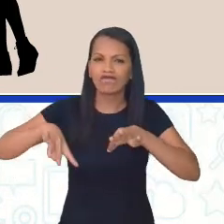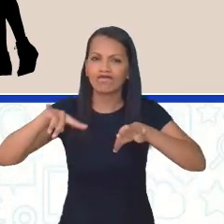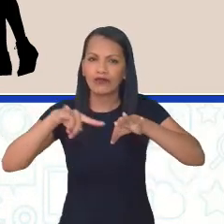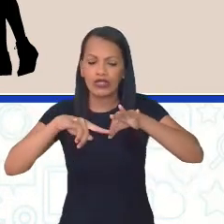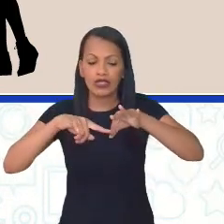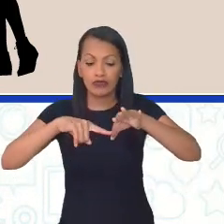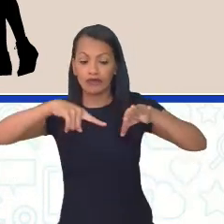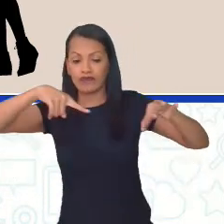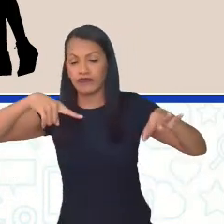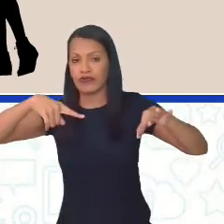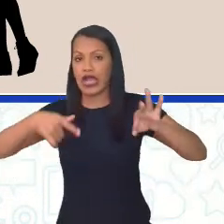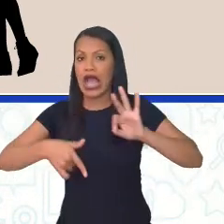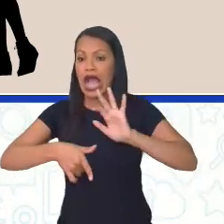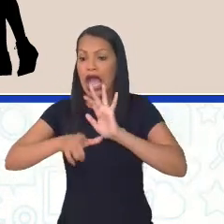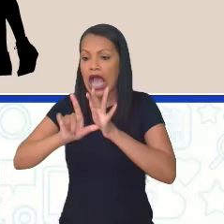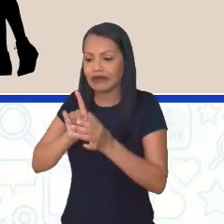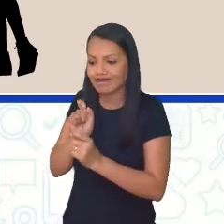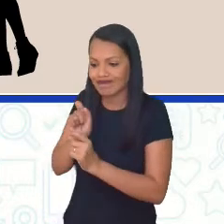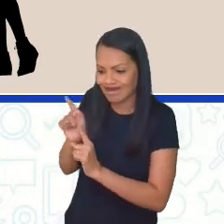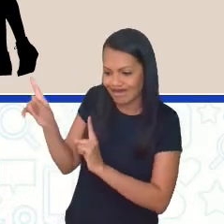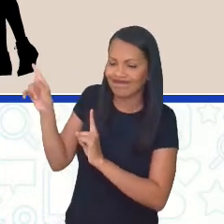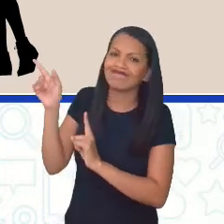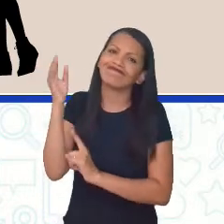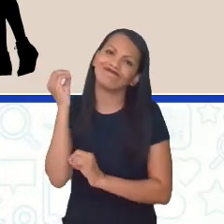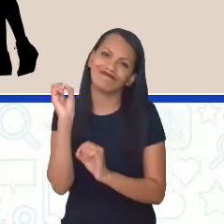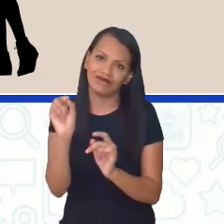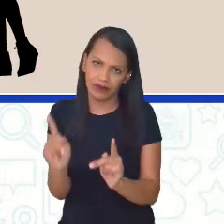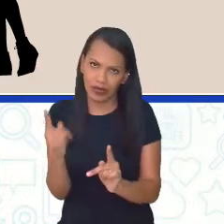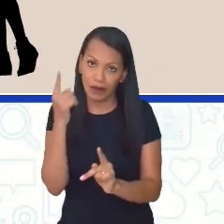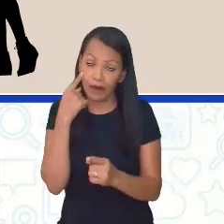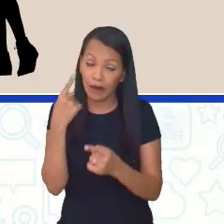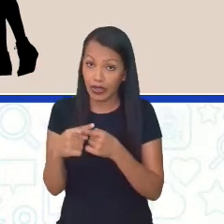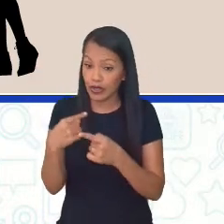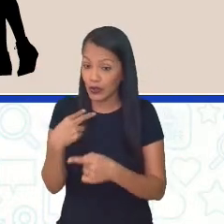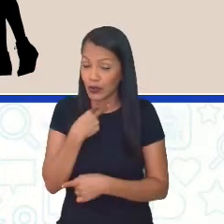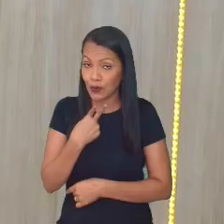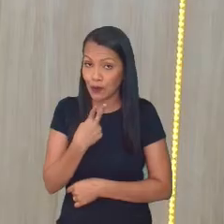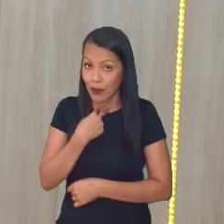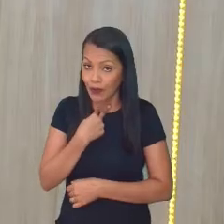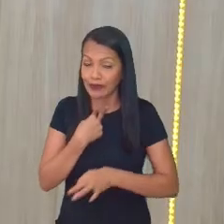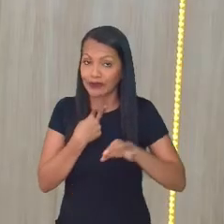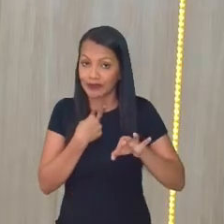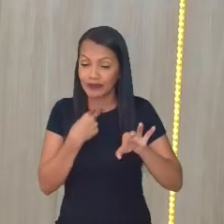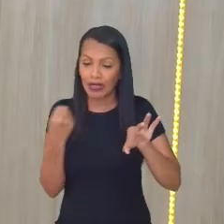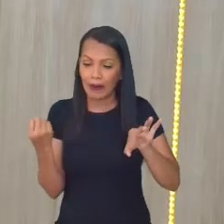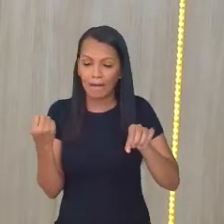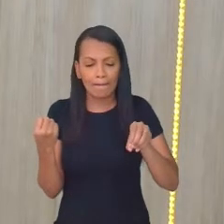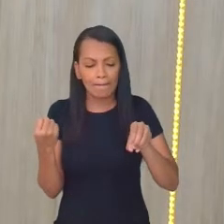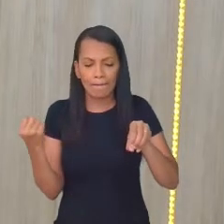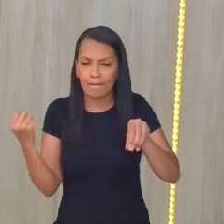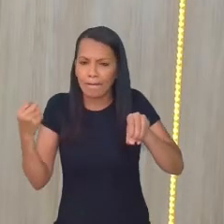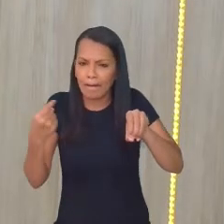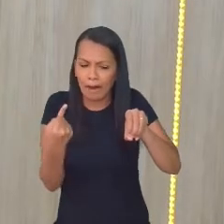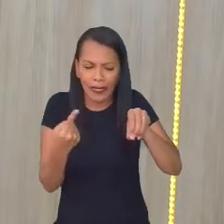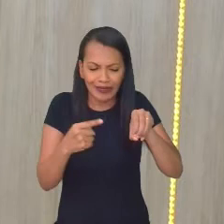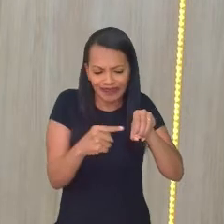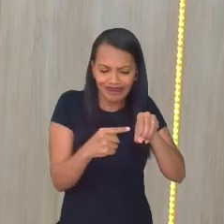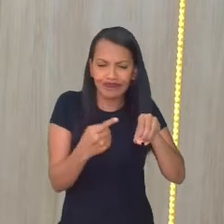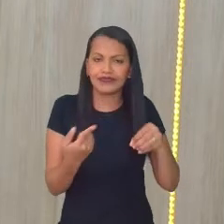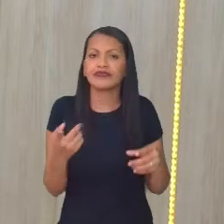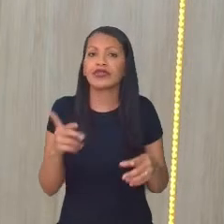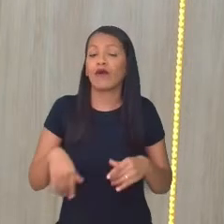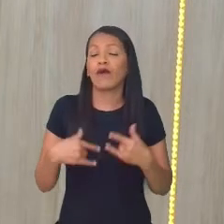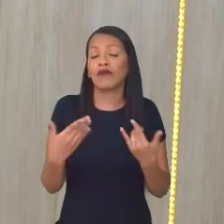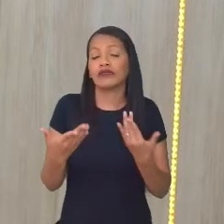entre em contato com o óvulo. Lembrando que as A camisinha é muito importante porque ela não